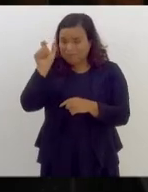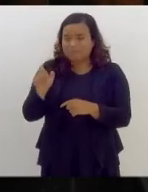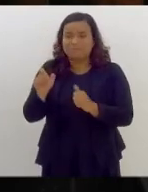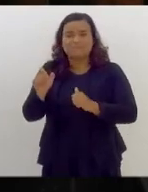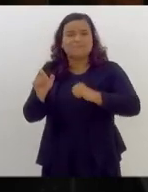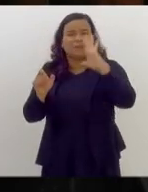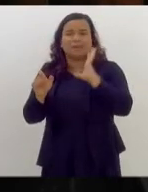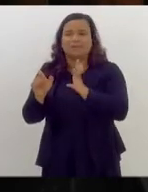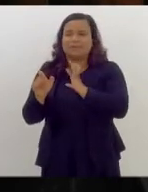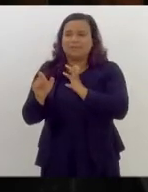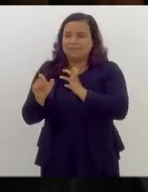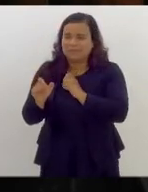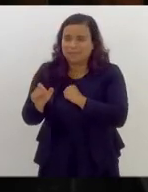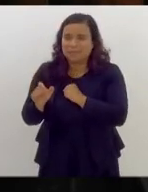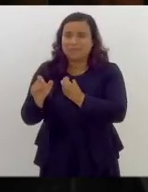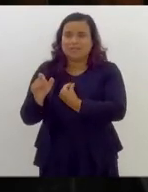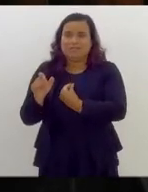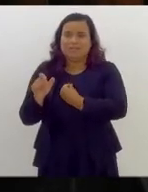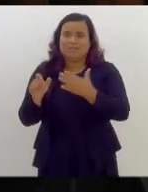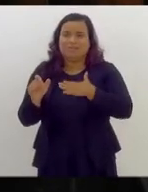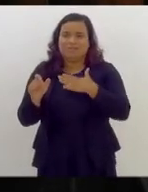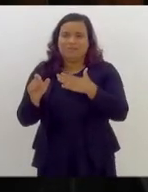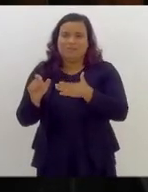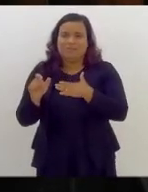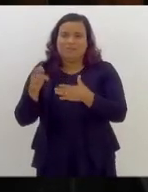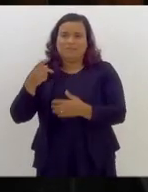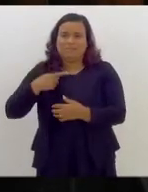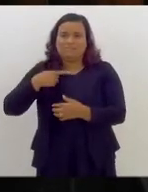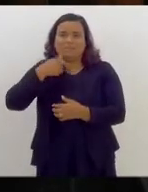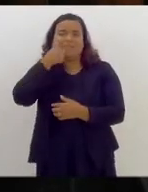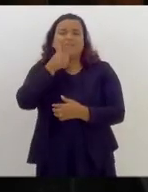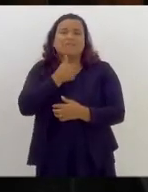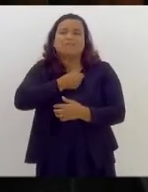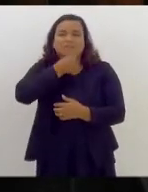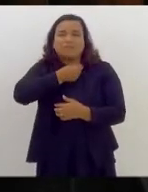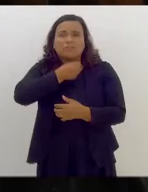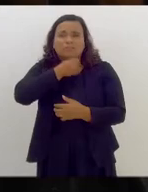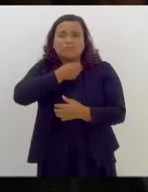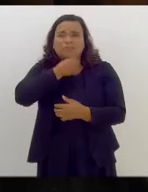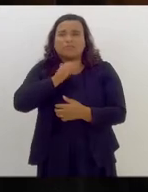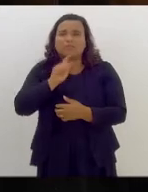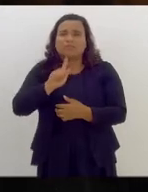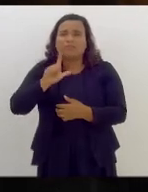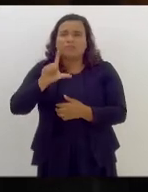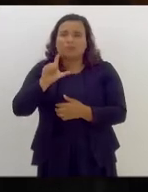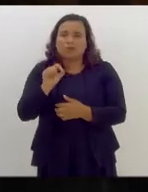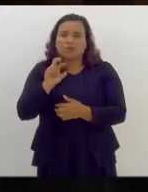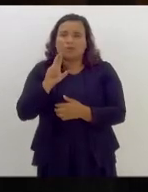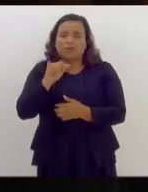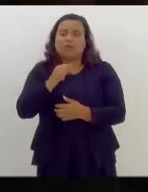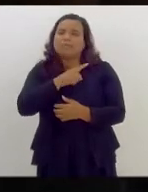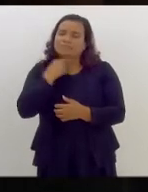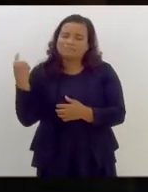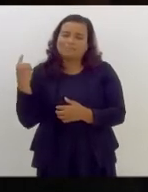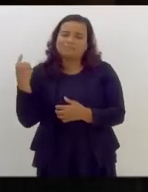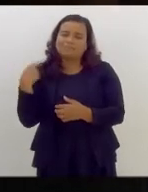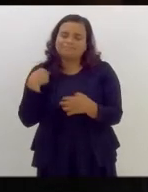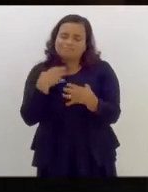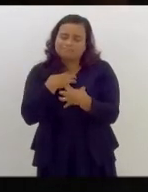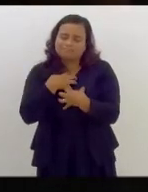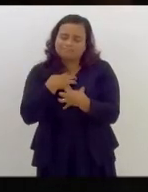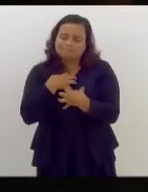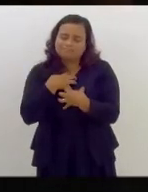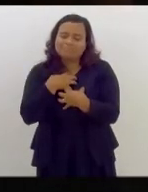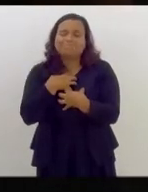mais amava na vida, minha querida vovó Glória, que não posso deixar de citar. Eu gostaria